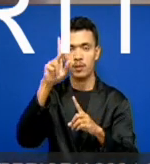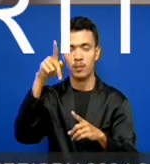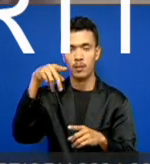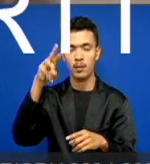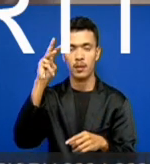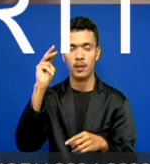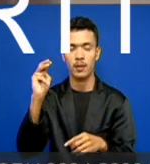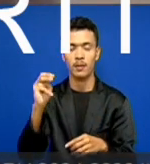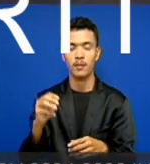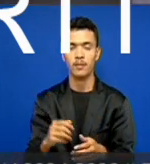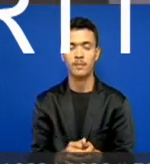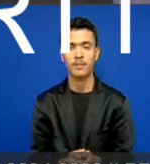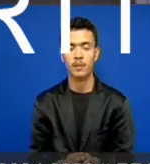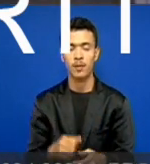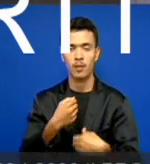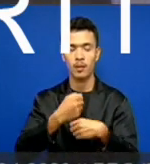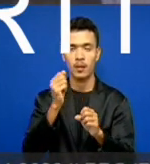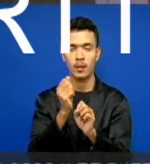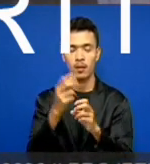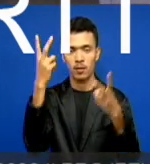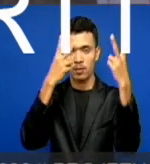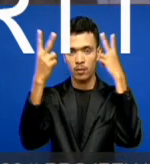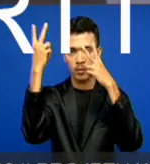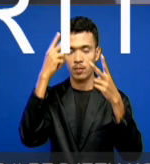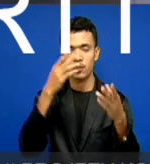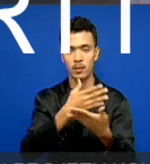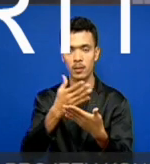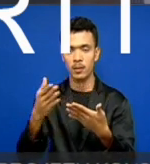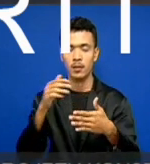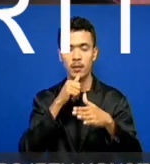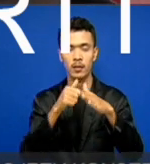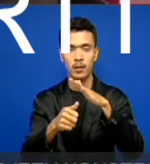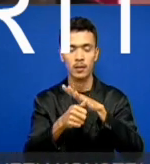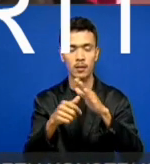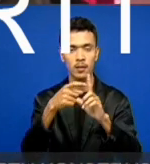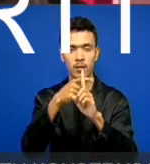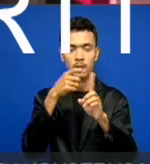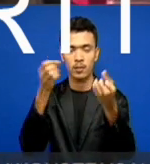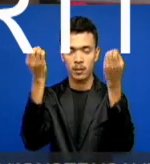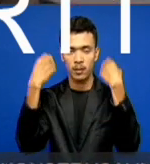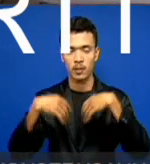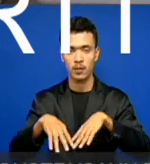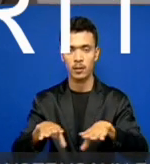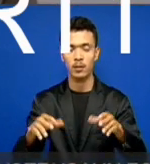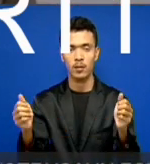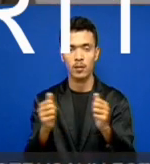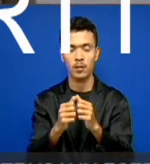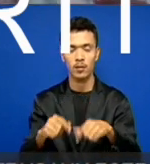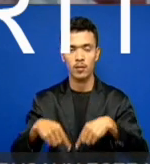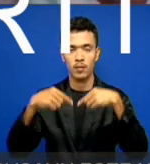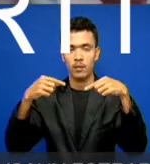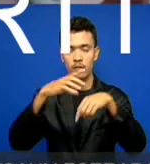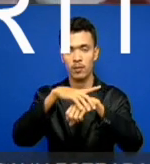de polícia marítima, ato belhalo controlo ba transação ilegal via marítima. Espera kata ho atribuição raiva UPMN,